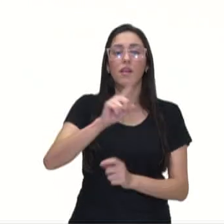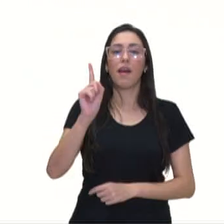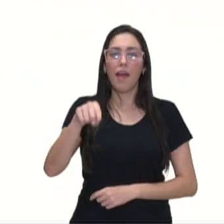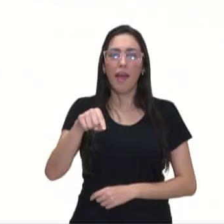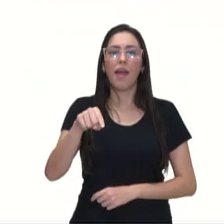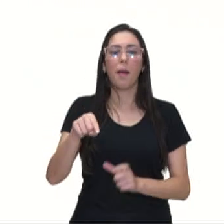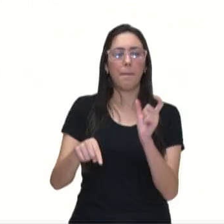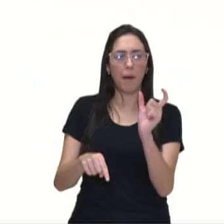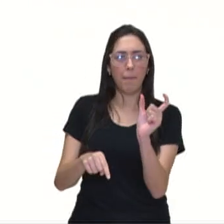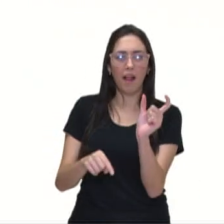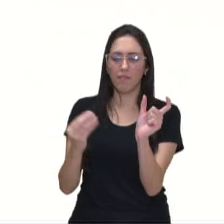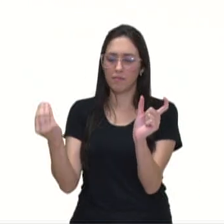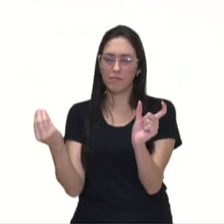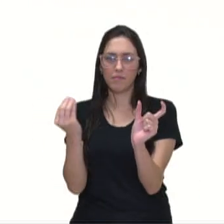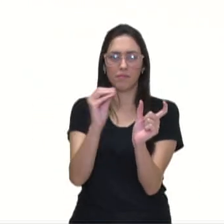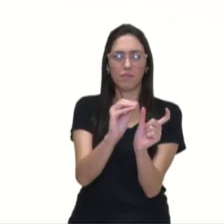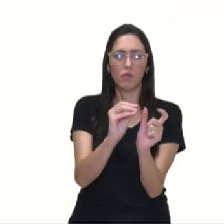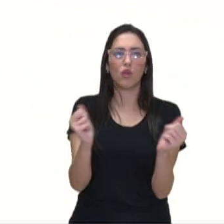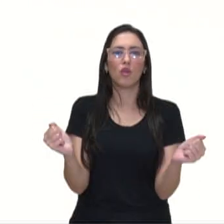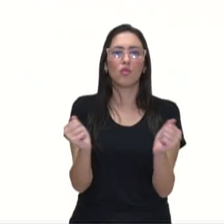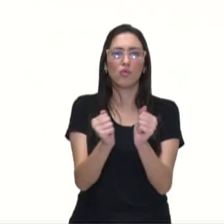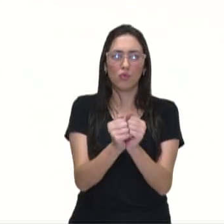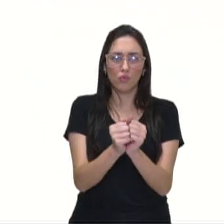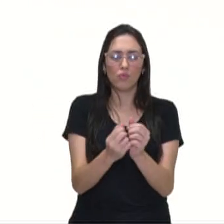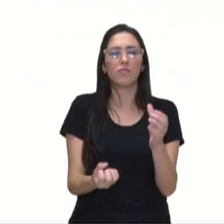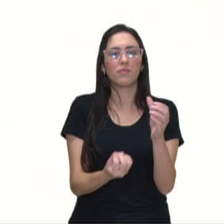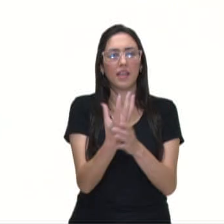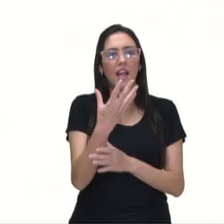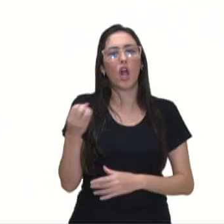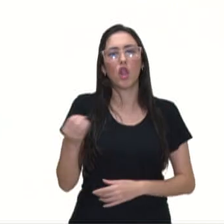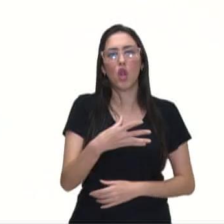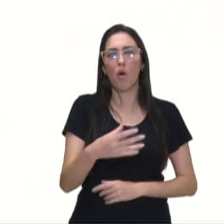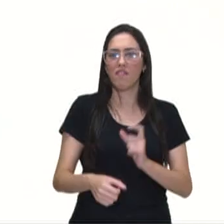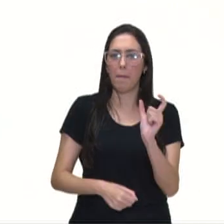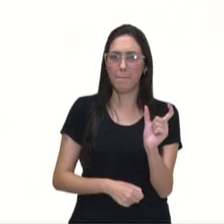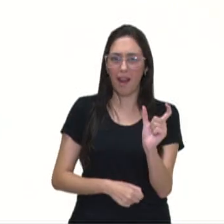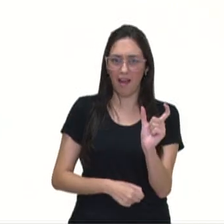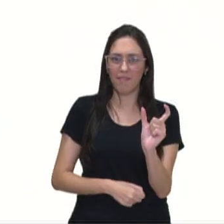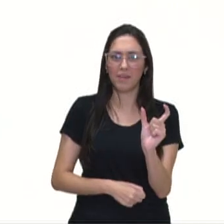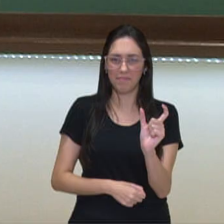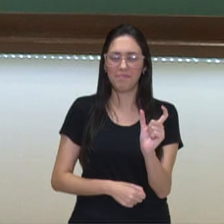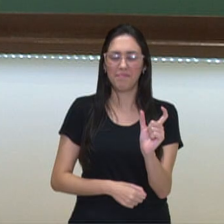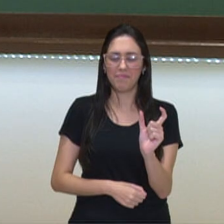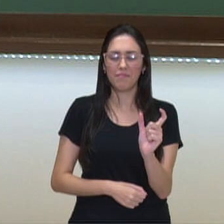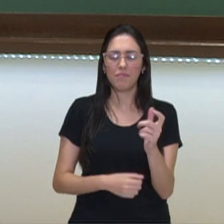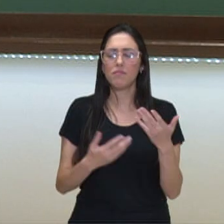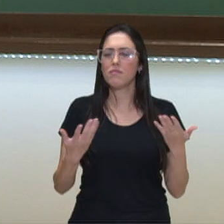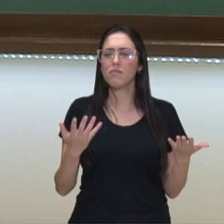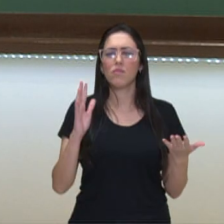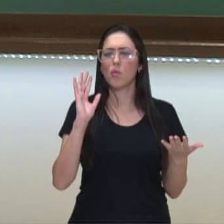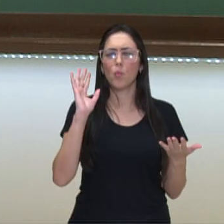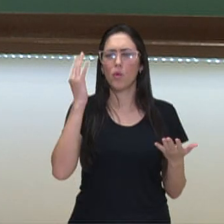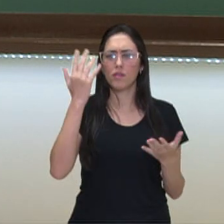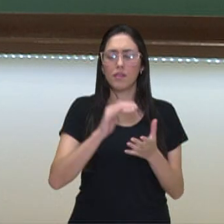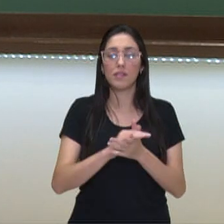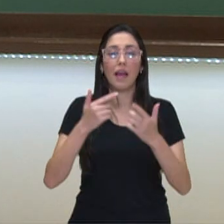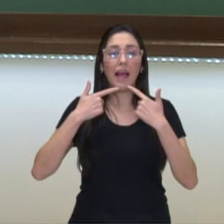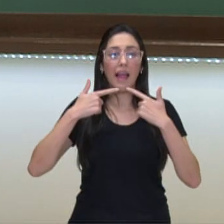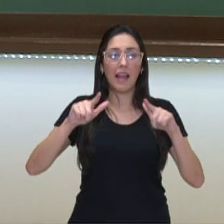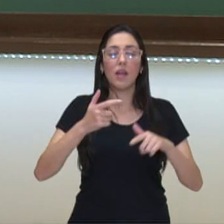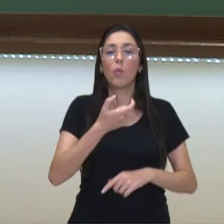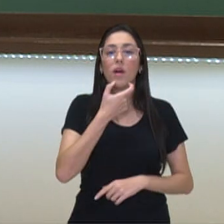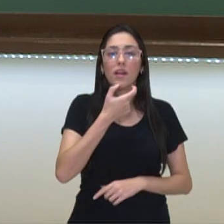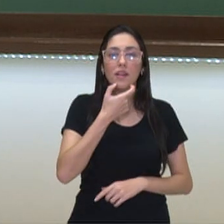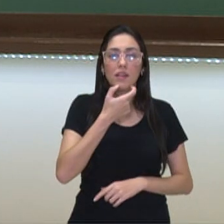se juntam às palavras a fim de formar novas palavras. Então, o que acontece é que na língua inglesa